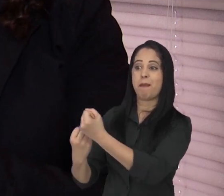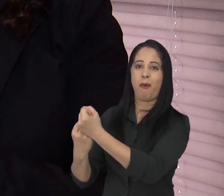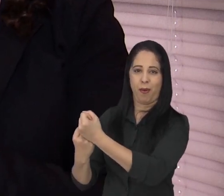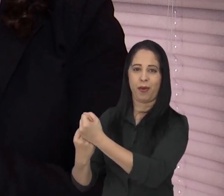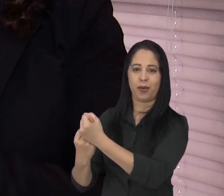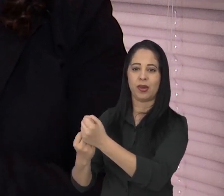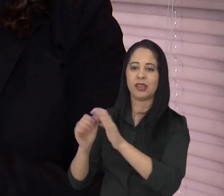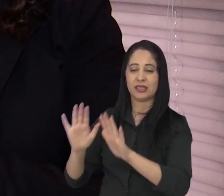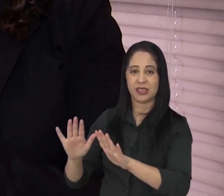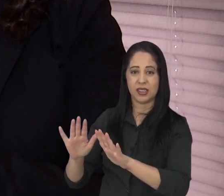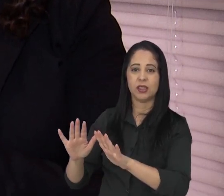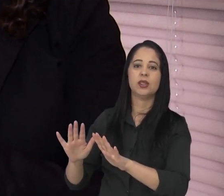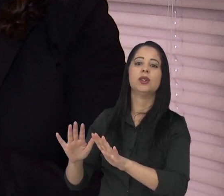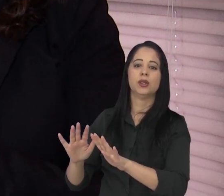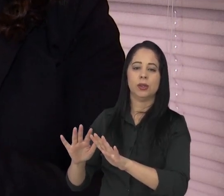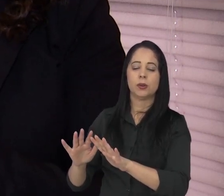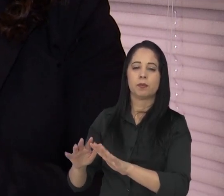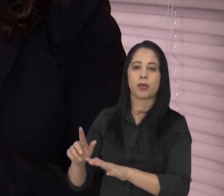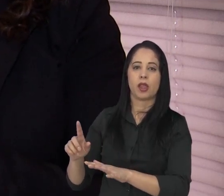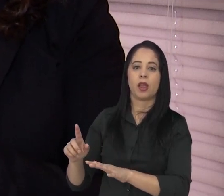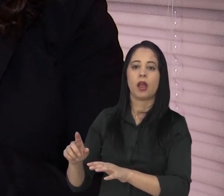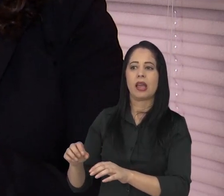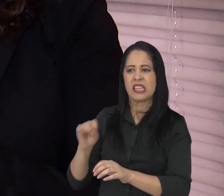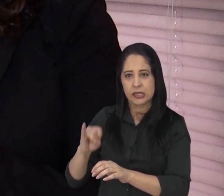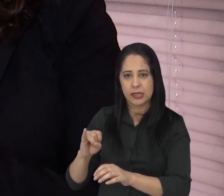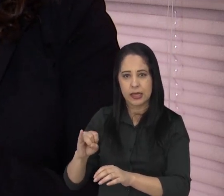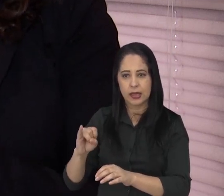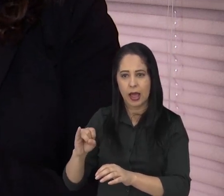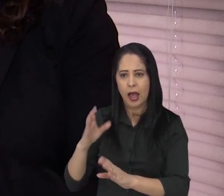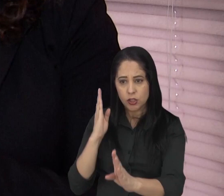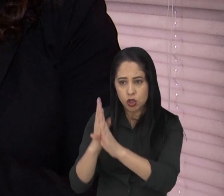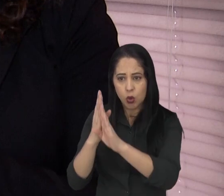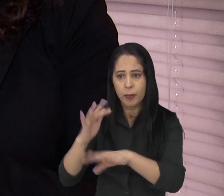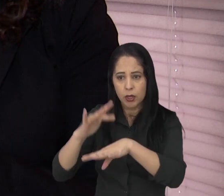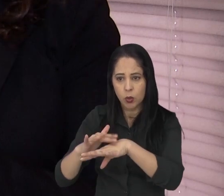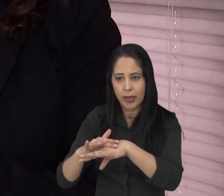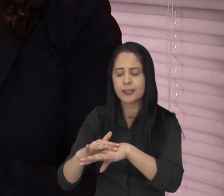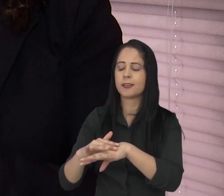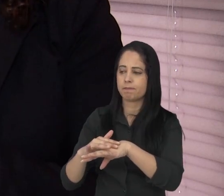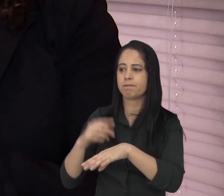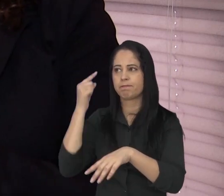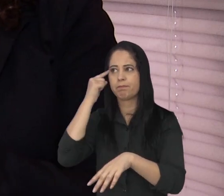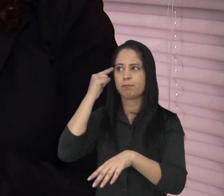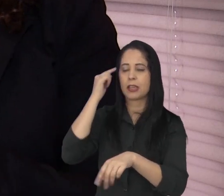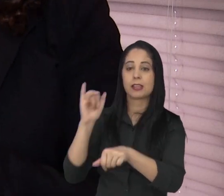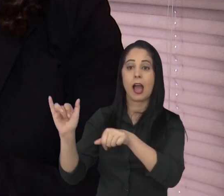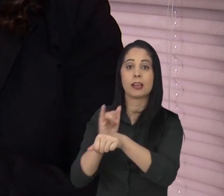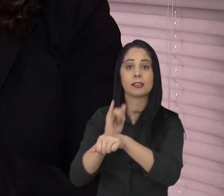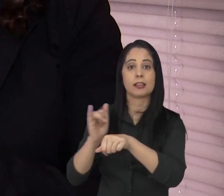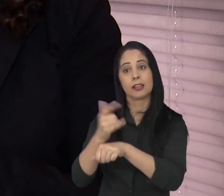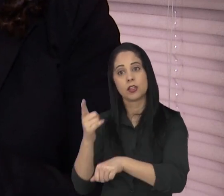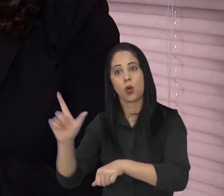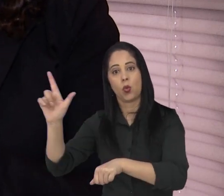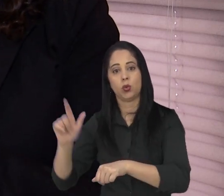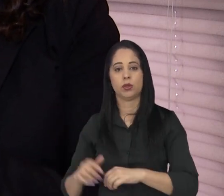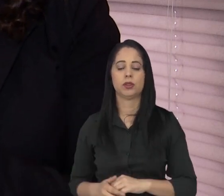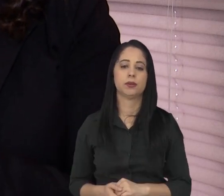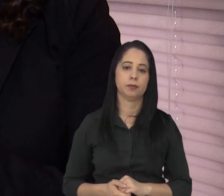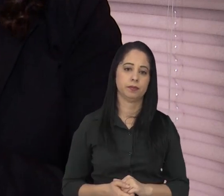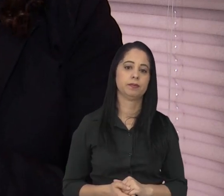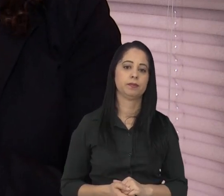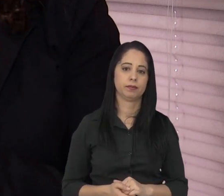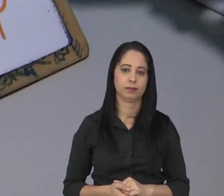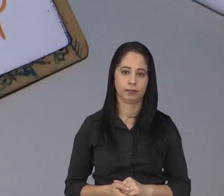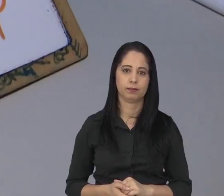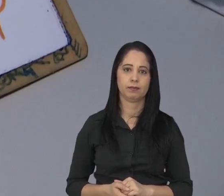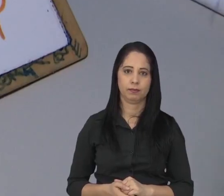apoio nessa leitura dele, né? Então é uma dificuldade que a gente descobre que tem, então pensa em formas de estar substituindo